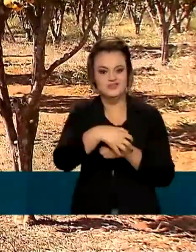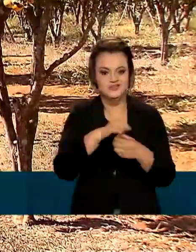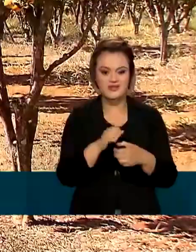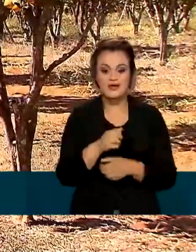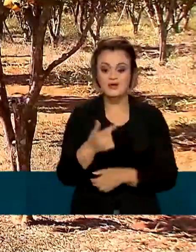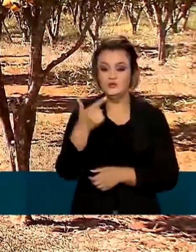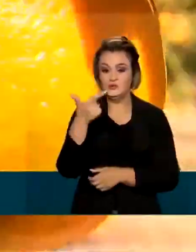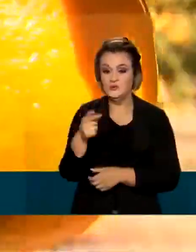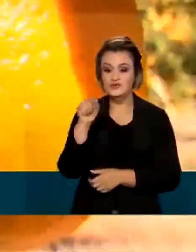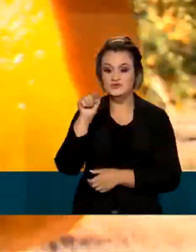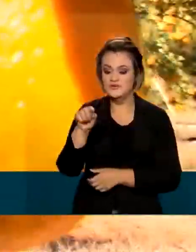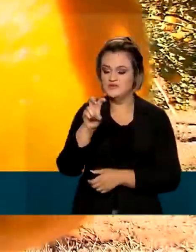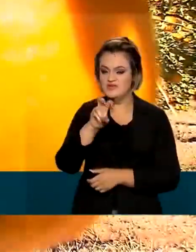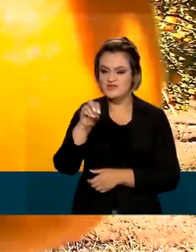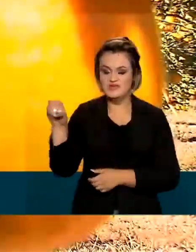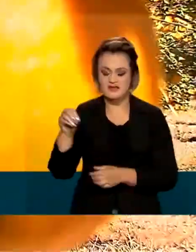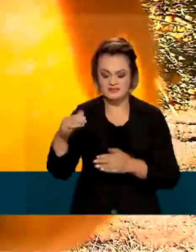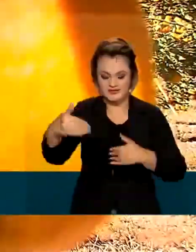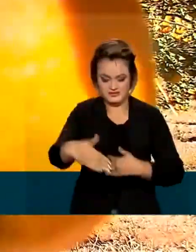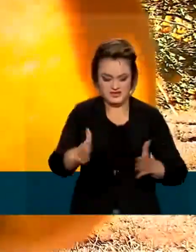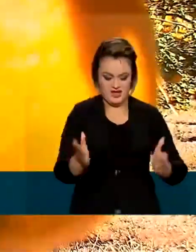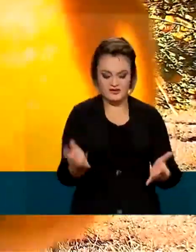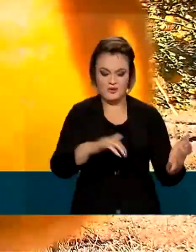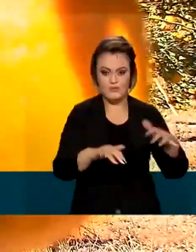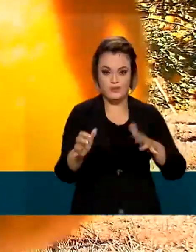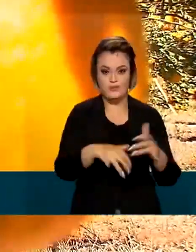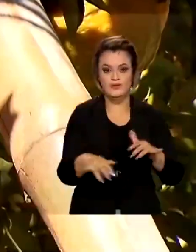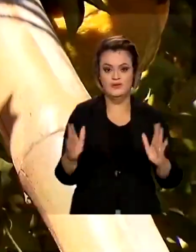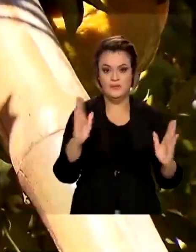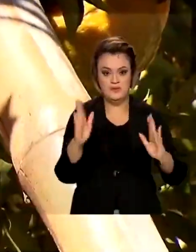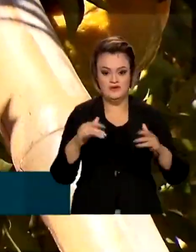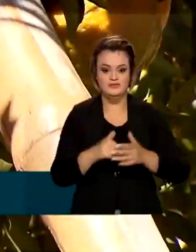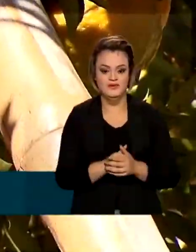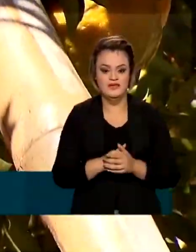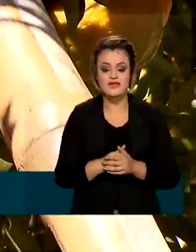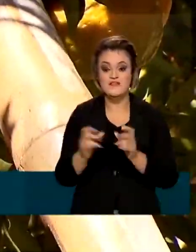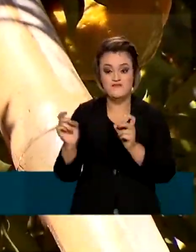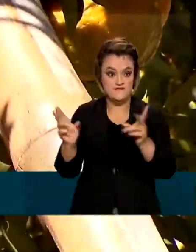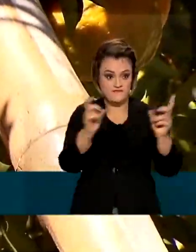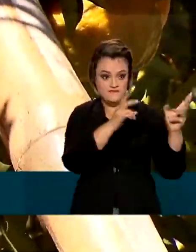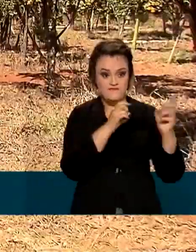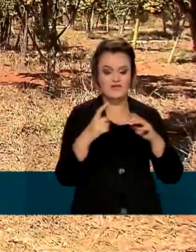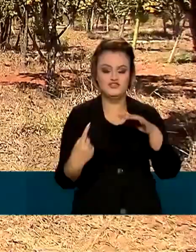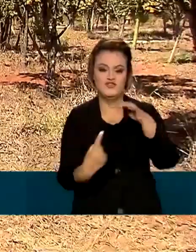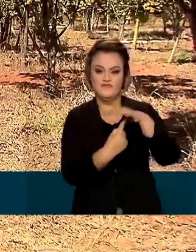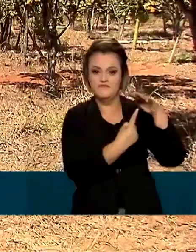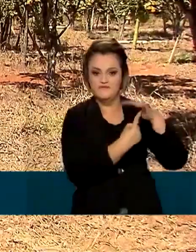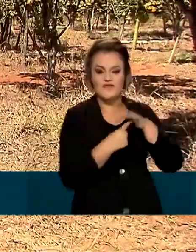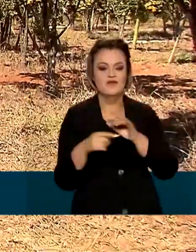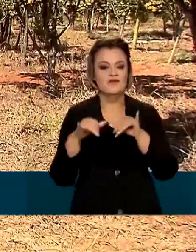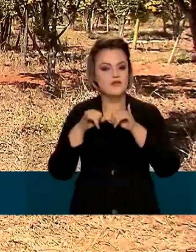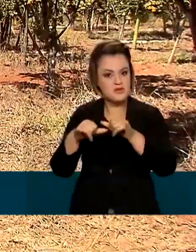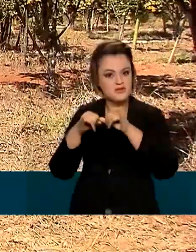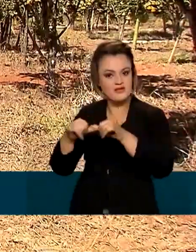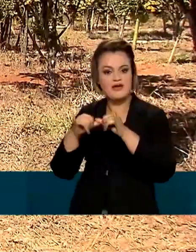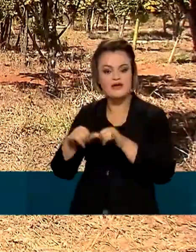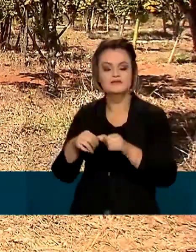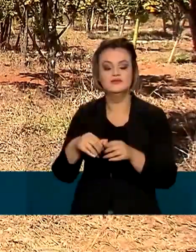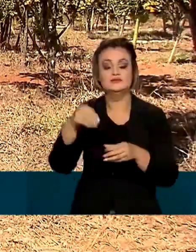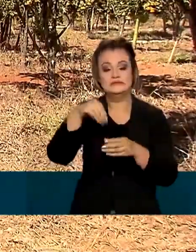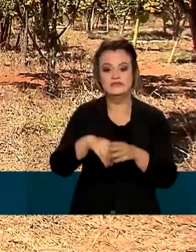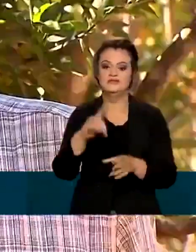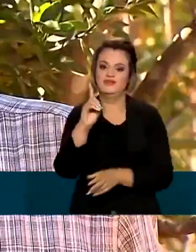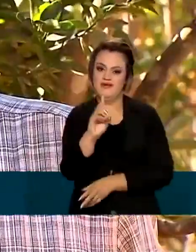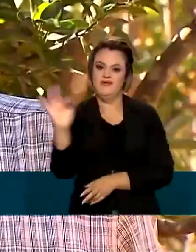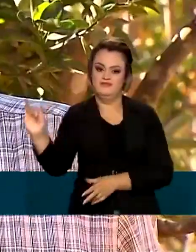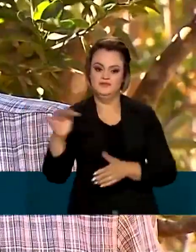de 2.500 caixas da fruta por safra e comercializa nas feiras e supermercados do Distrito